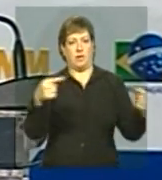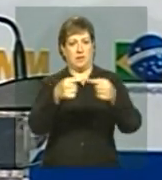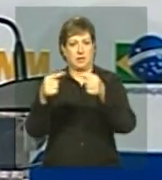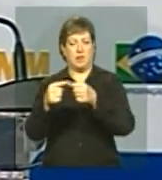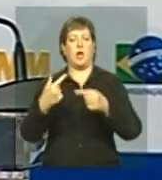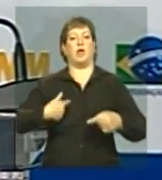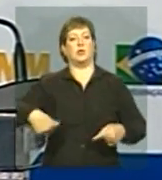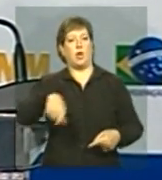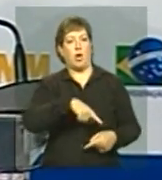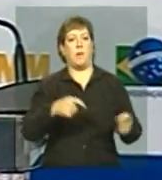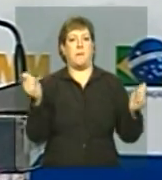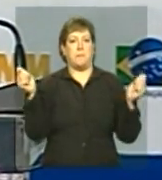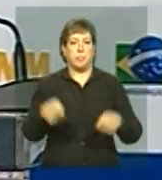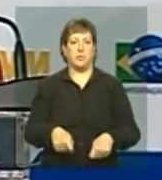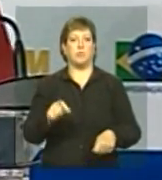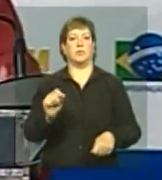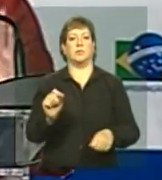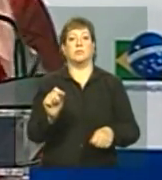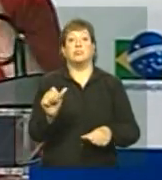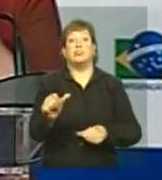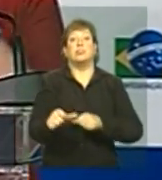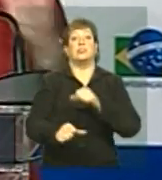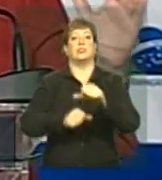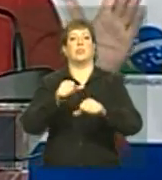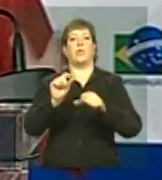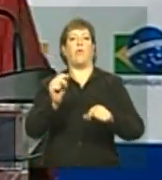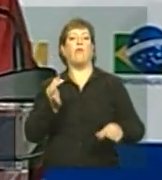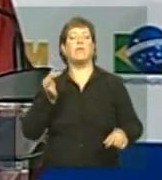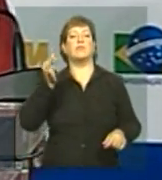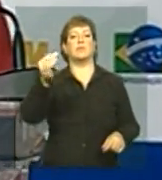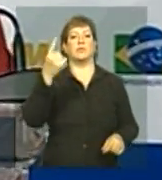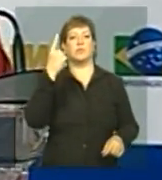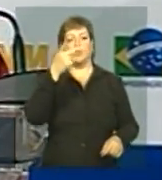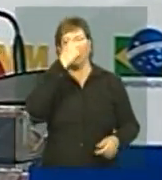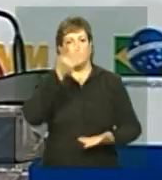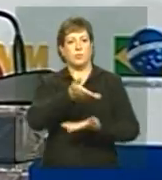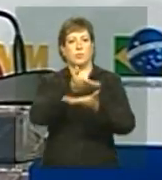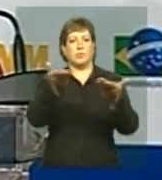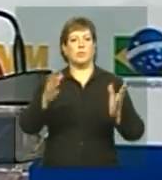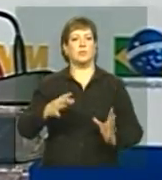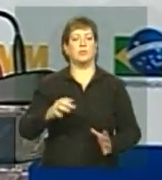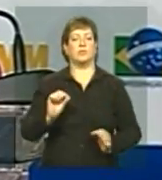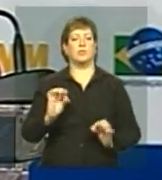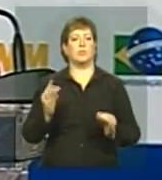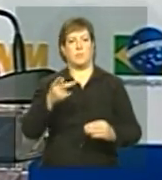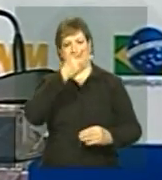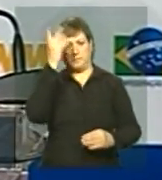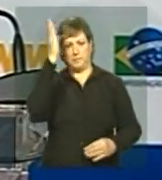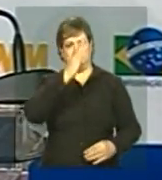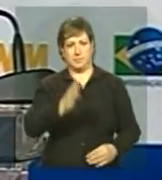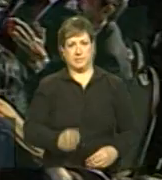podemos mudar o futuro de uma geração inteira de brasileiros e de brasileiras.